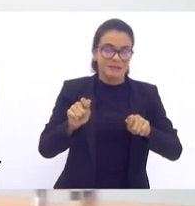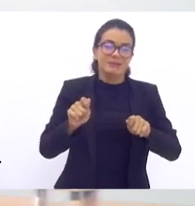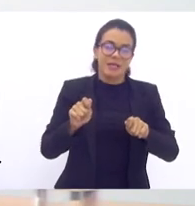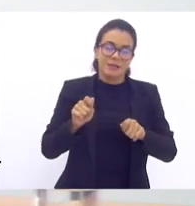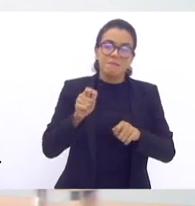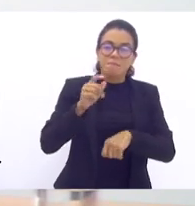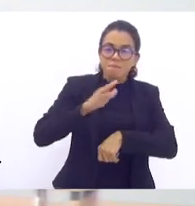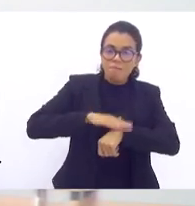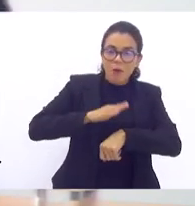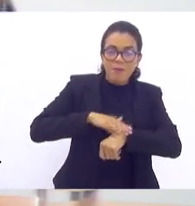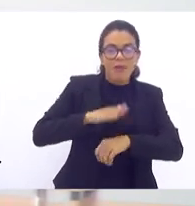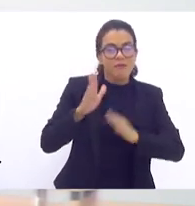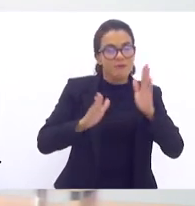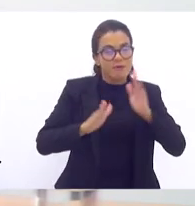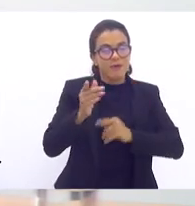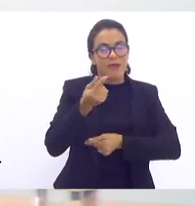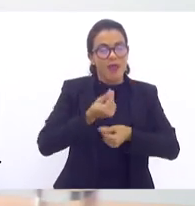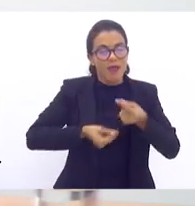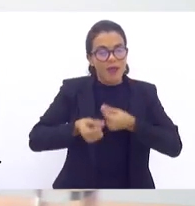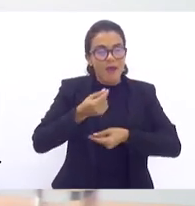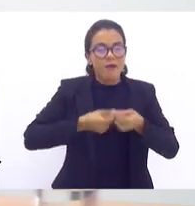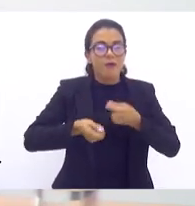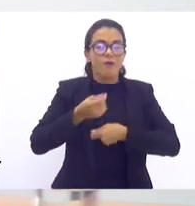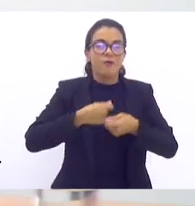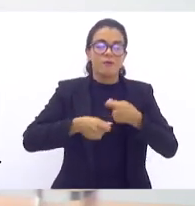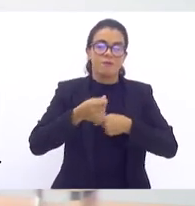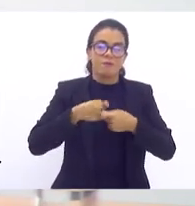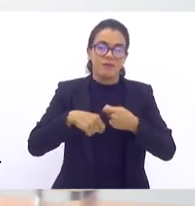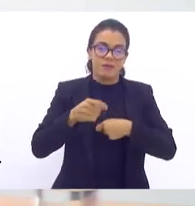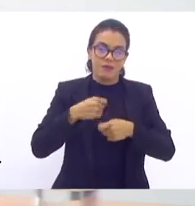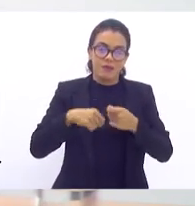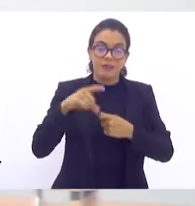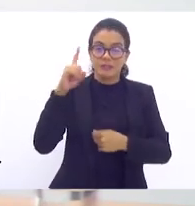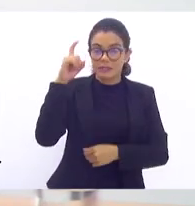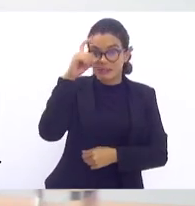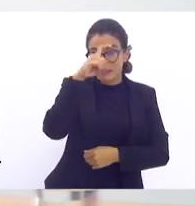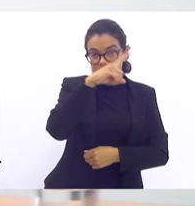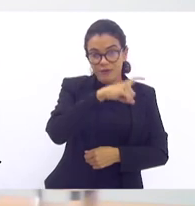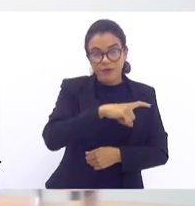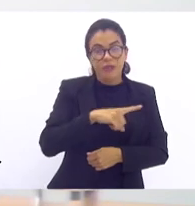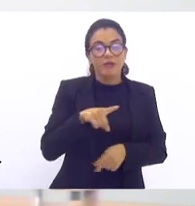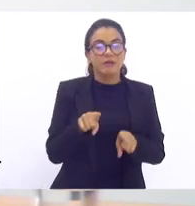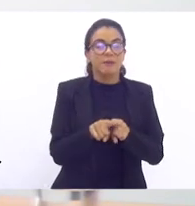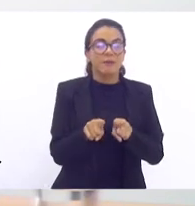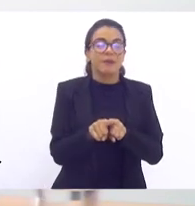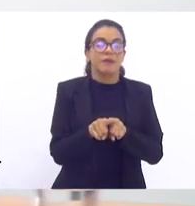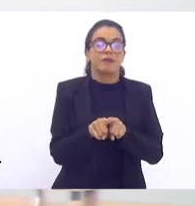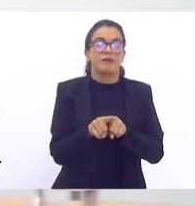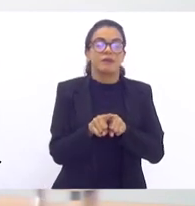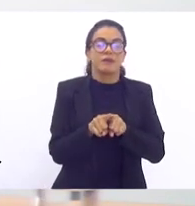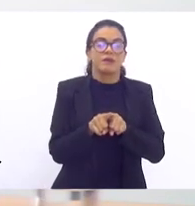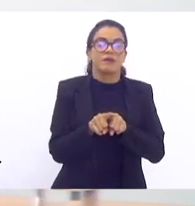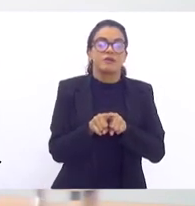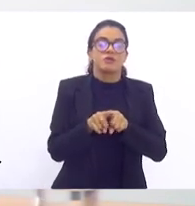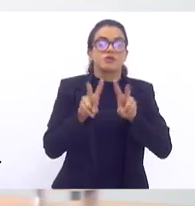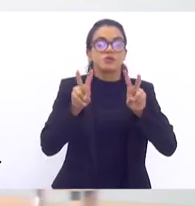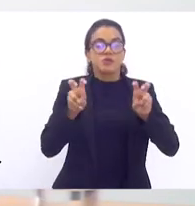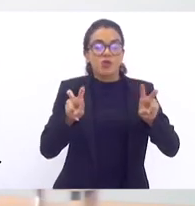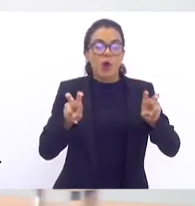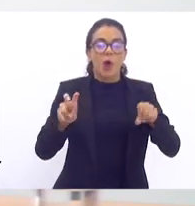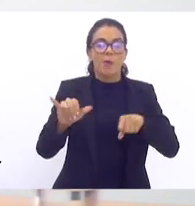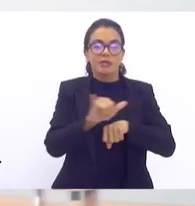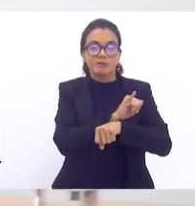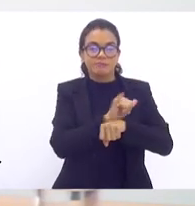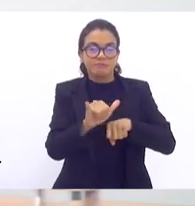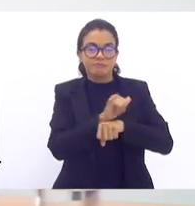em que a economia começa a dar sinais né de dificuldades apesar dos grandes meios de comunicação dizer ao